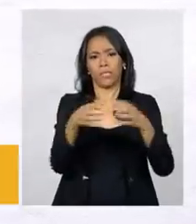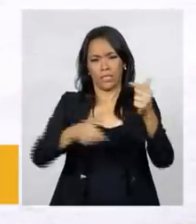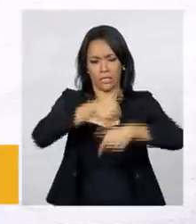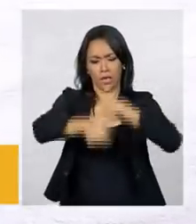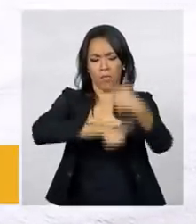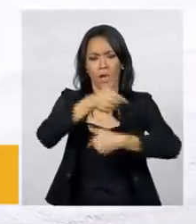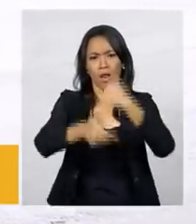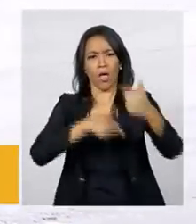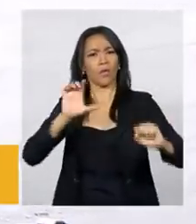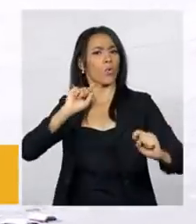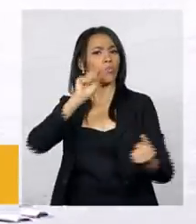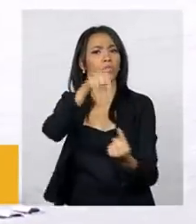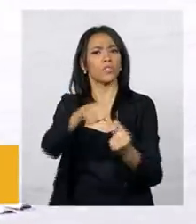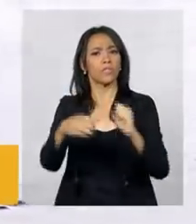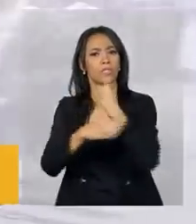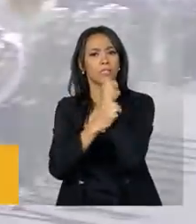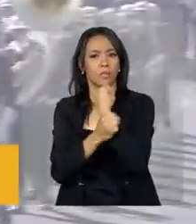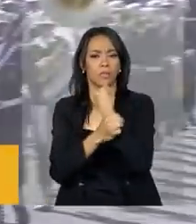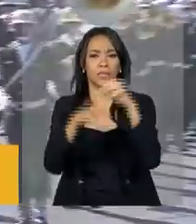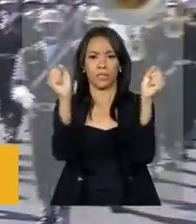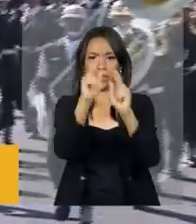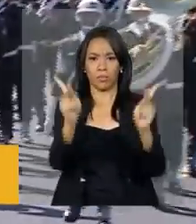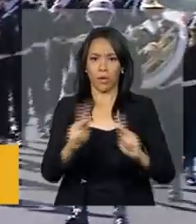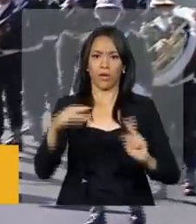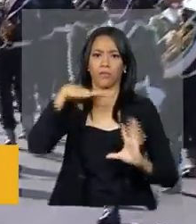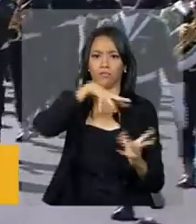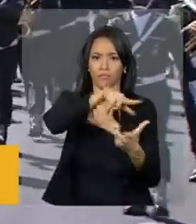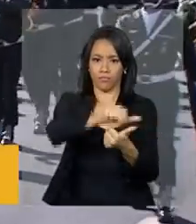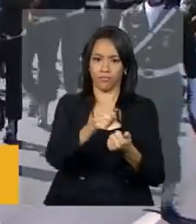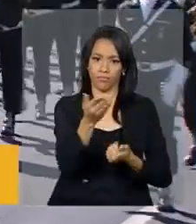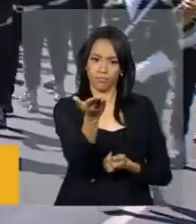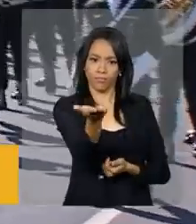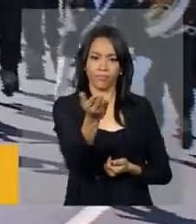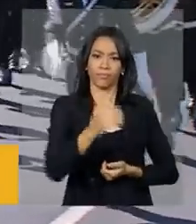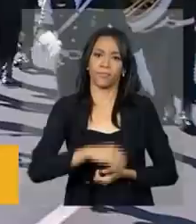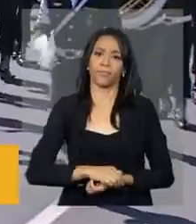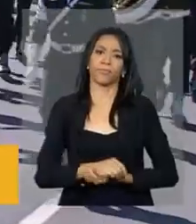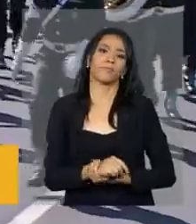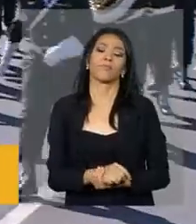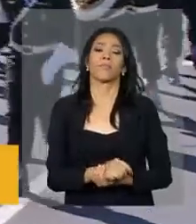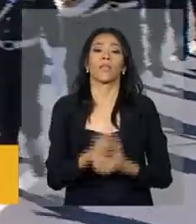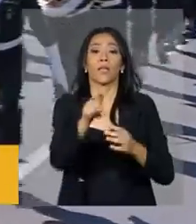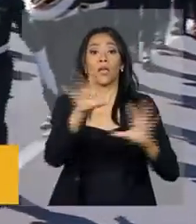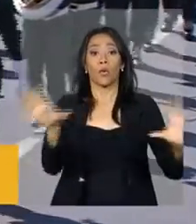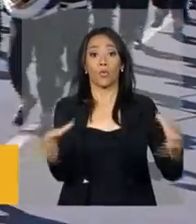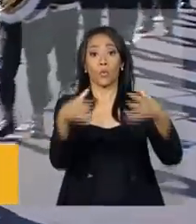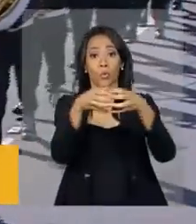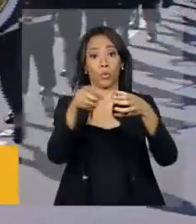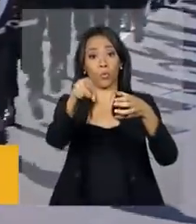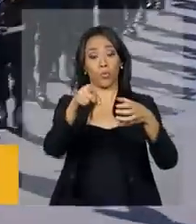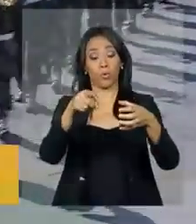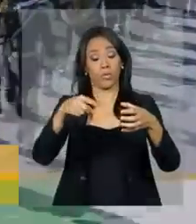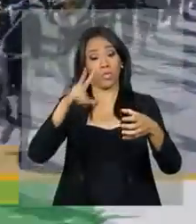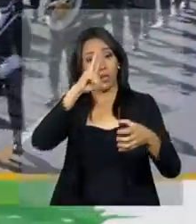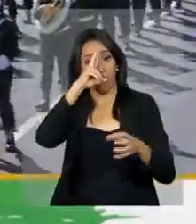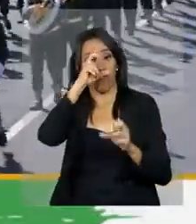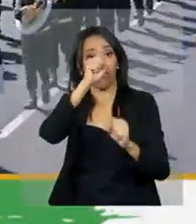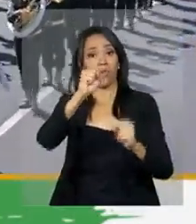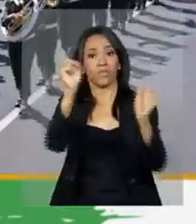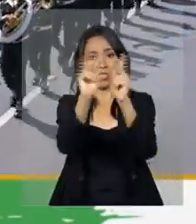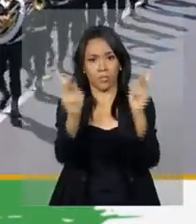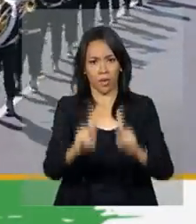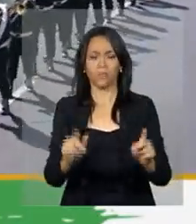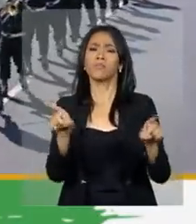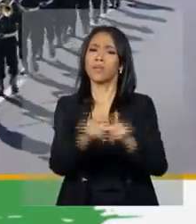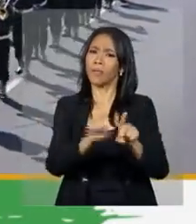segurança e paz internacionais. Então, enquanto os integrantes da Força de Paz desfilam aqui em Brasília, tem início também no Rio